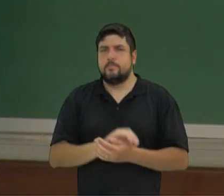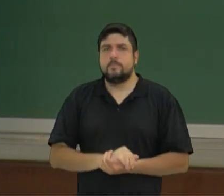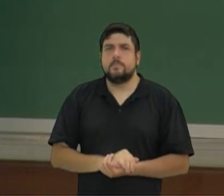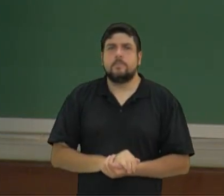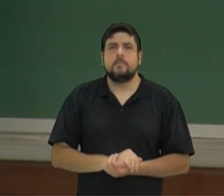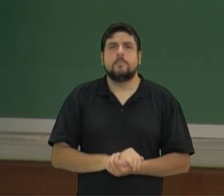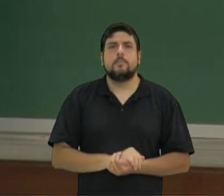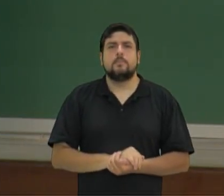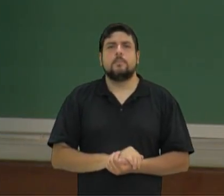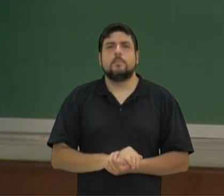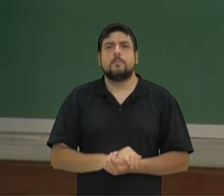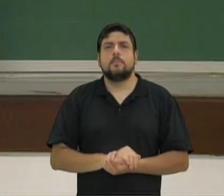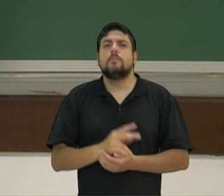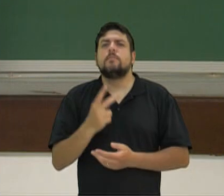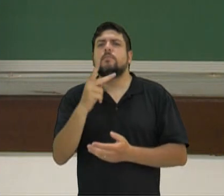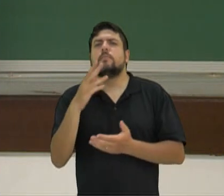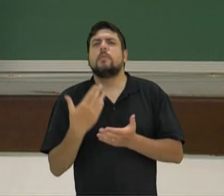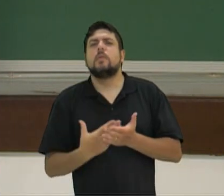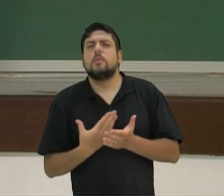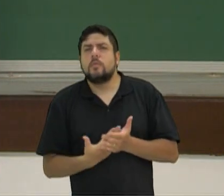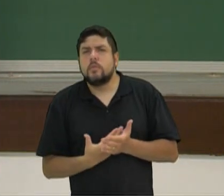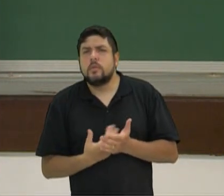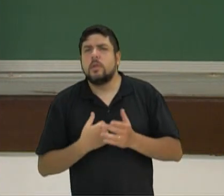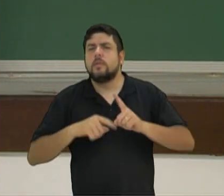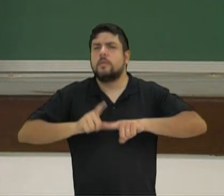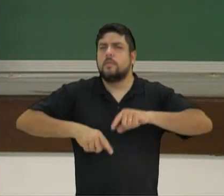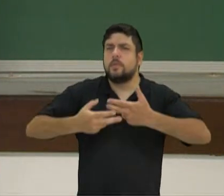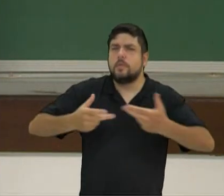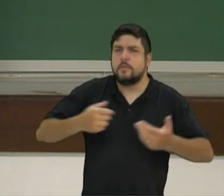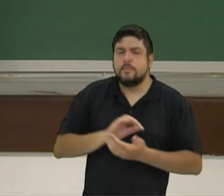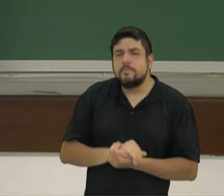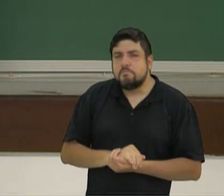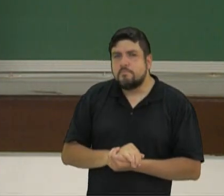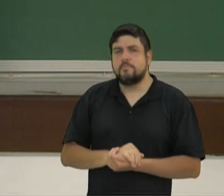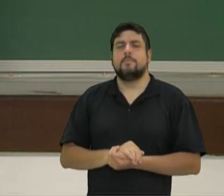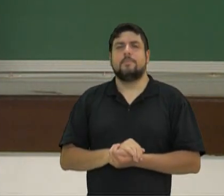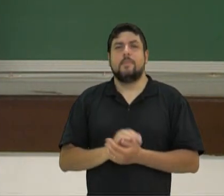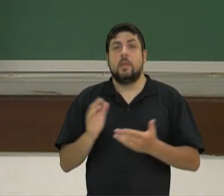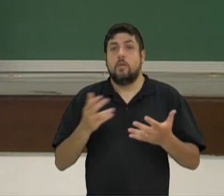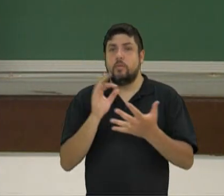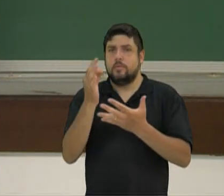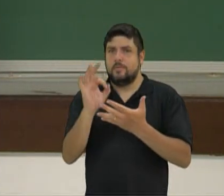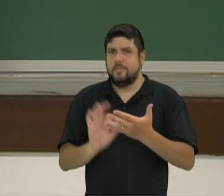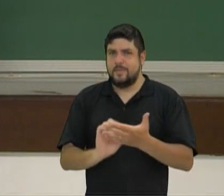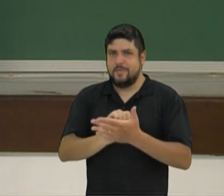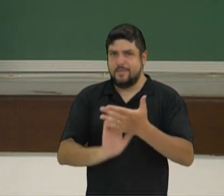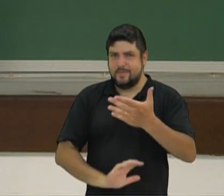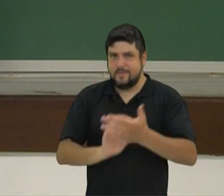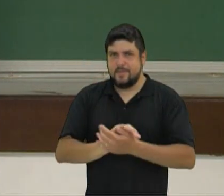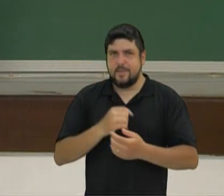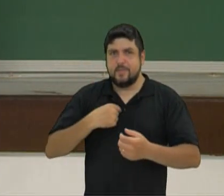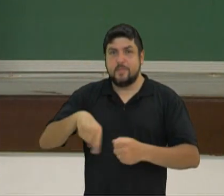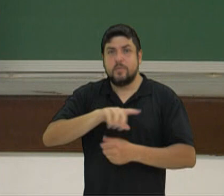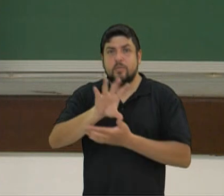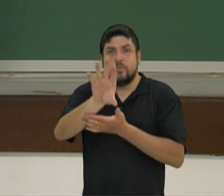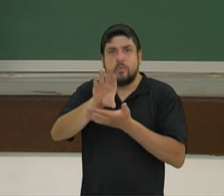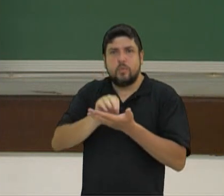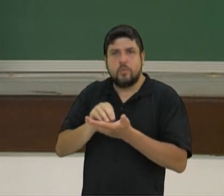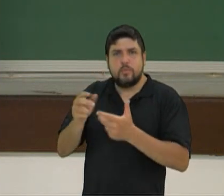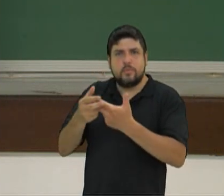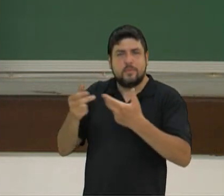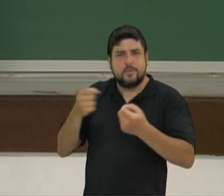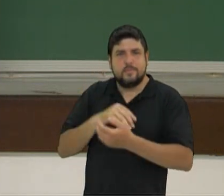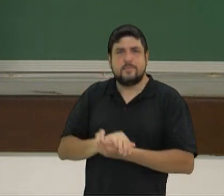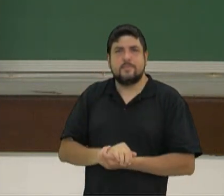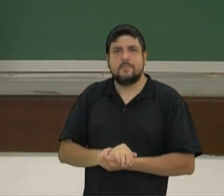coração? Cadê o seu caderno? Cadê o seu material? Hoje nós vamos corrigir atividades. Hoje nós vamos copiar coisas do